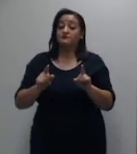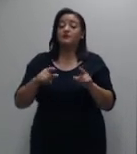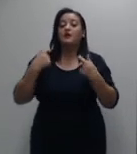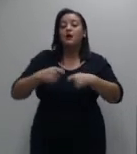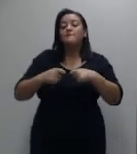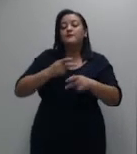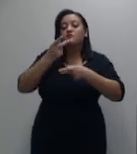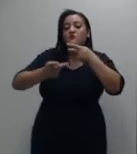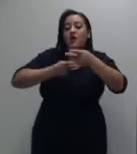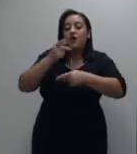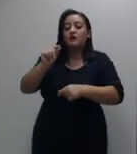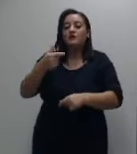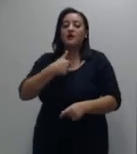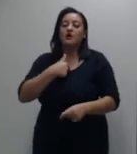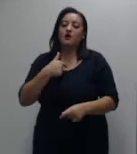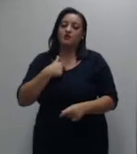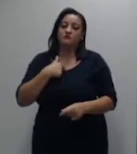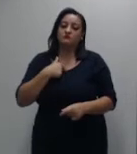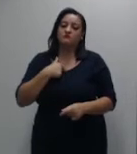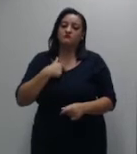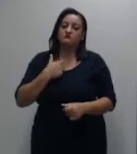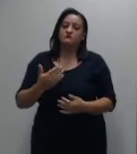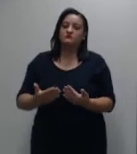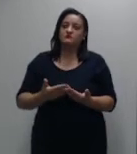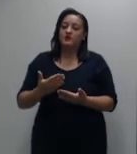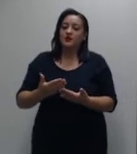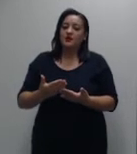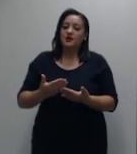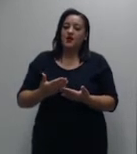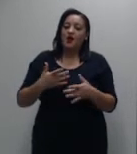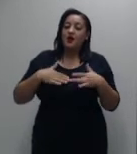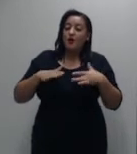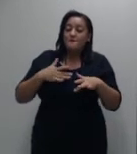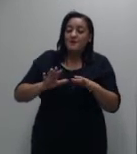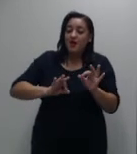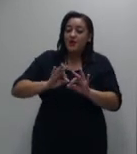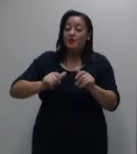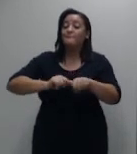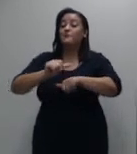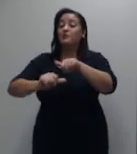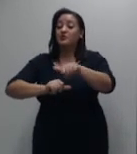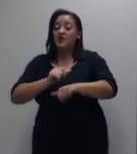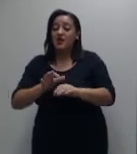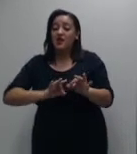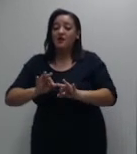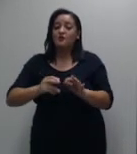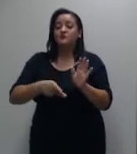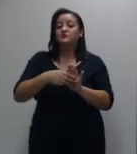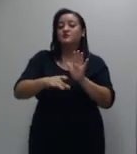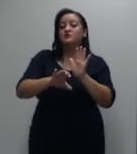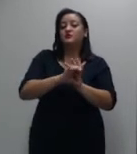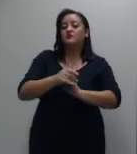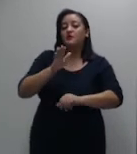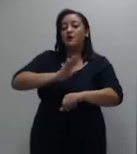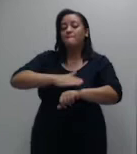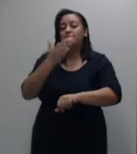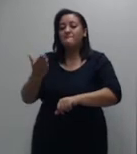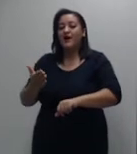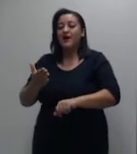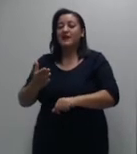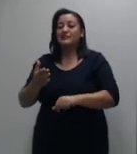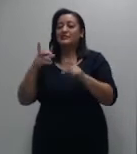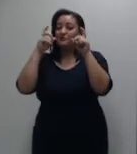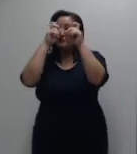preciso dizer que eu suavizei eu alterei algumas medidas cautelares mais repressivos